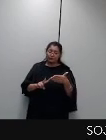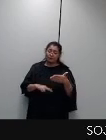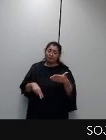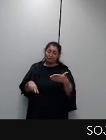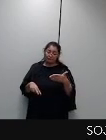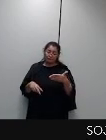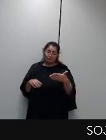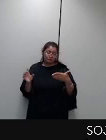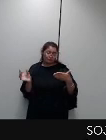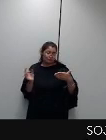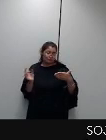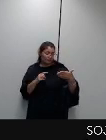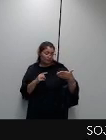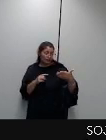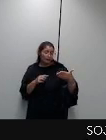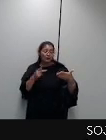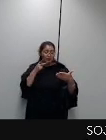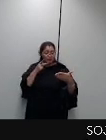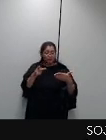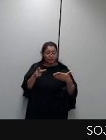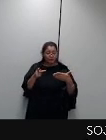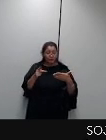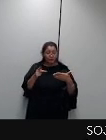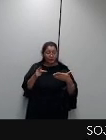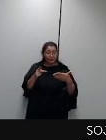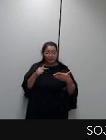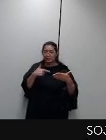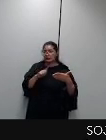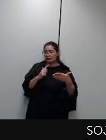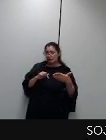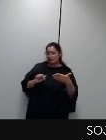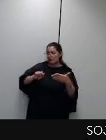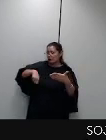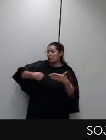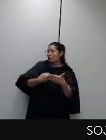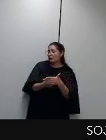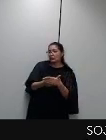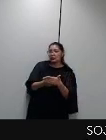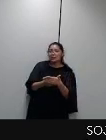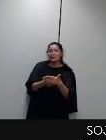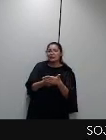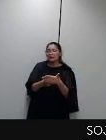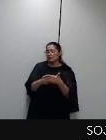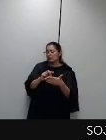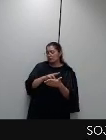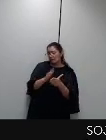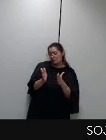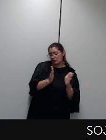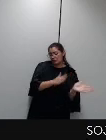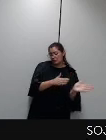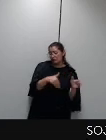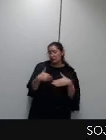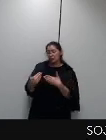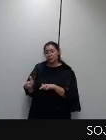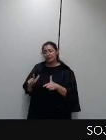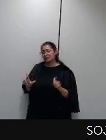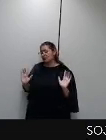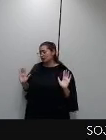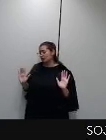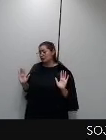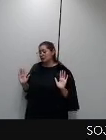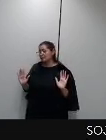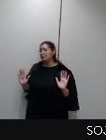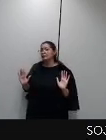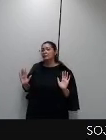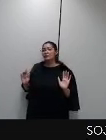aquela qualidade e disse olha não vou condenar em honorários nem para um lado nem para o outro broto não houve aplicação é não